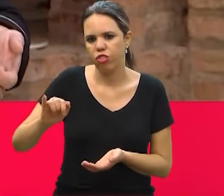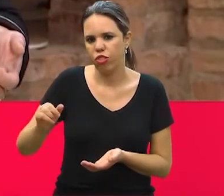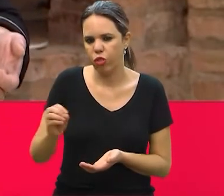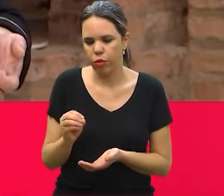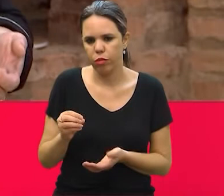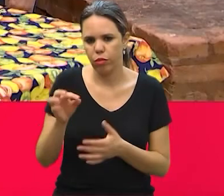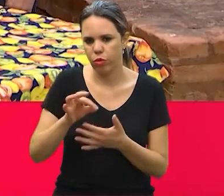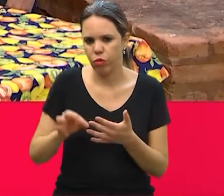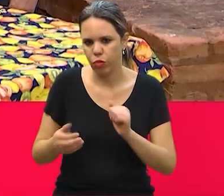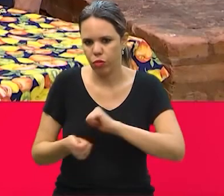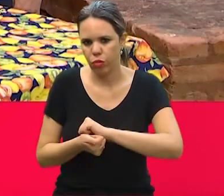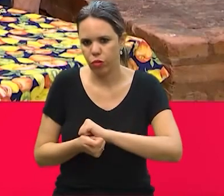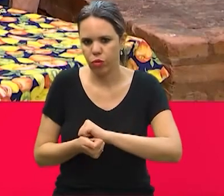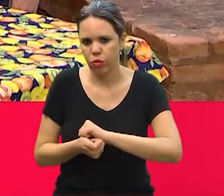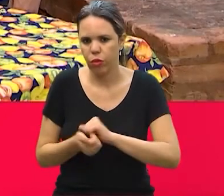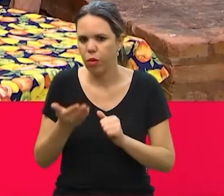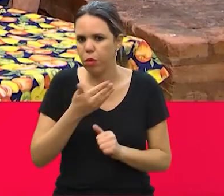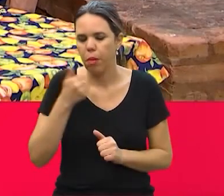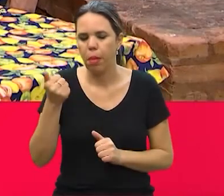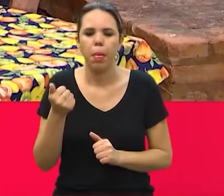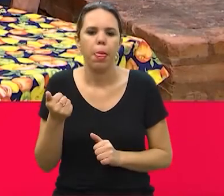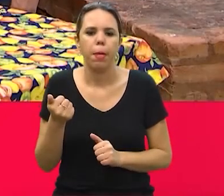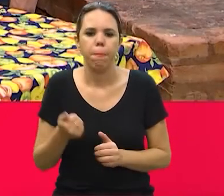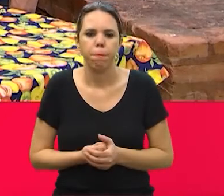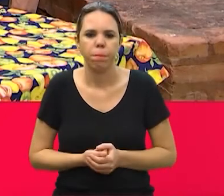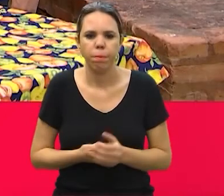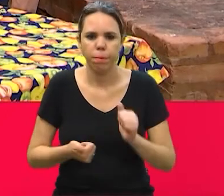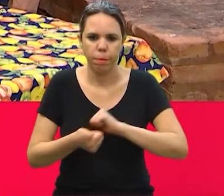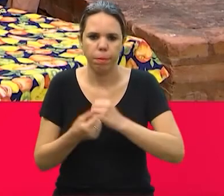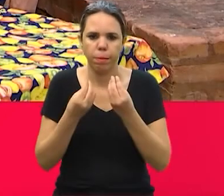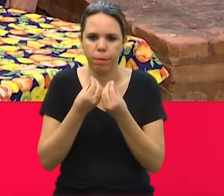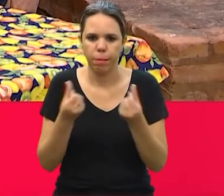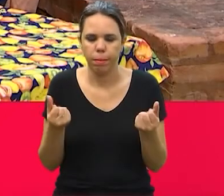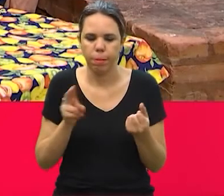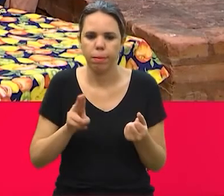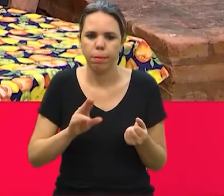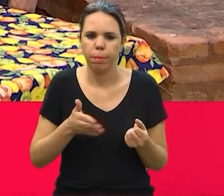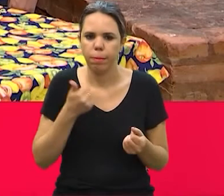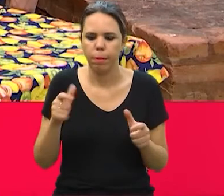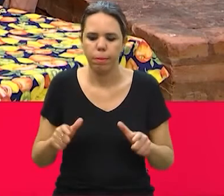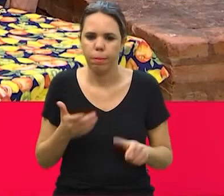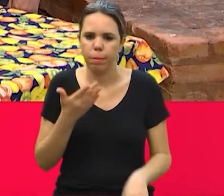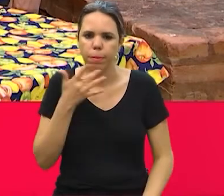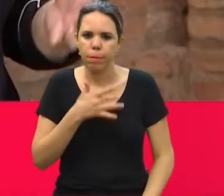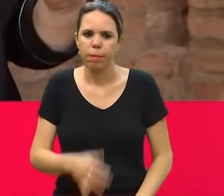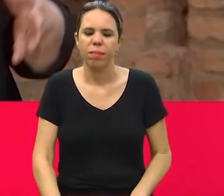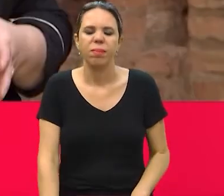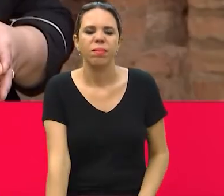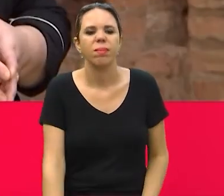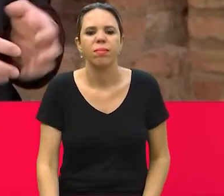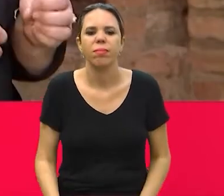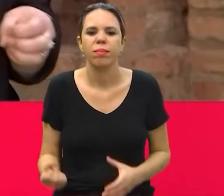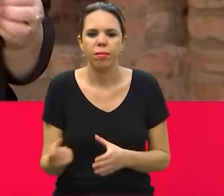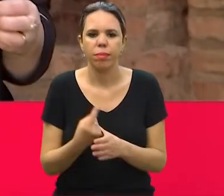de qualidade, né? Porque daí, quanto melhor a qualidade do ingrediente você está usando, melhor o prato, né? Então,